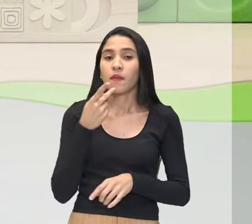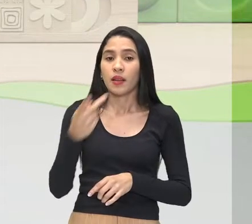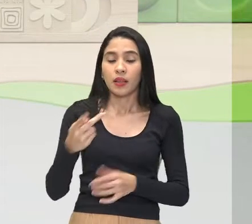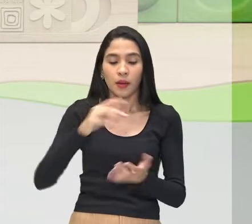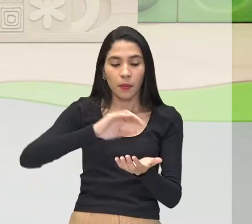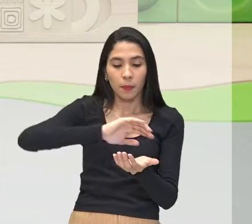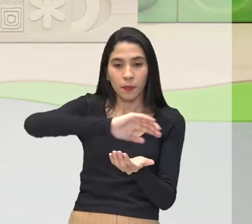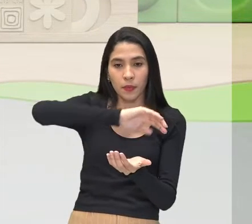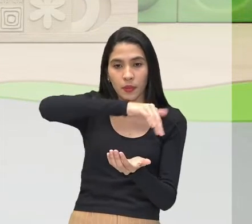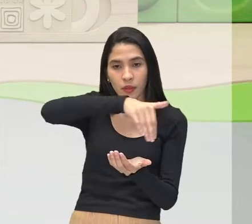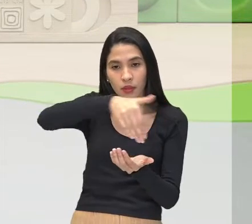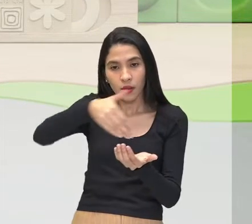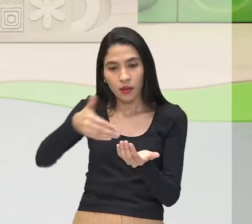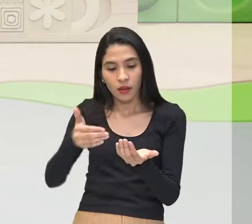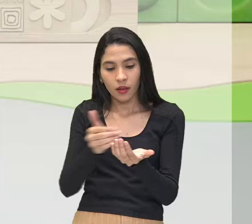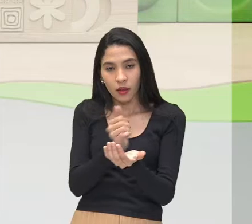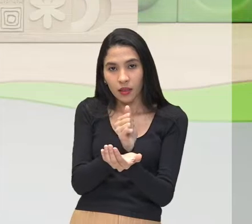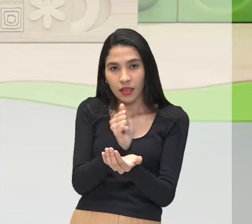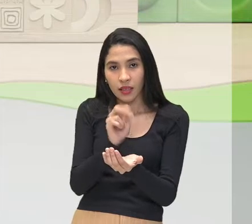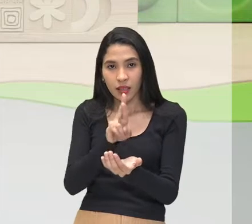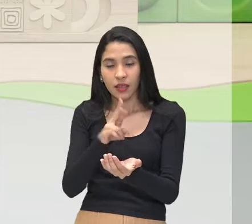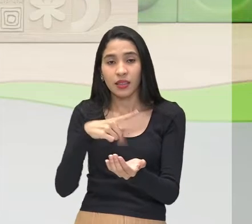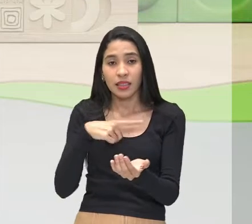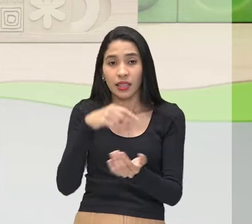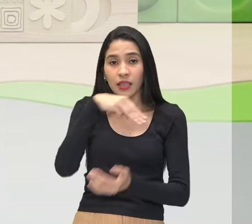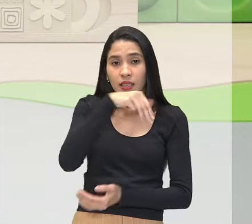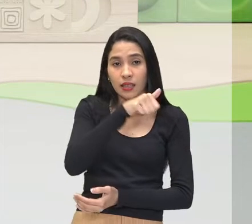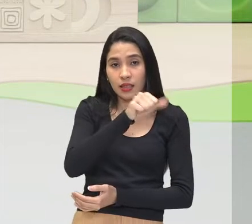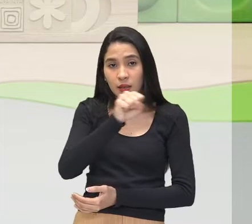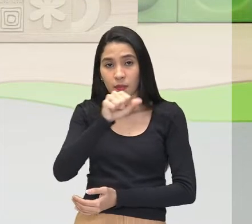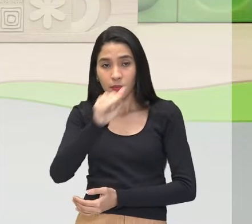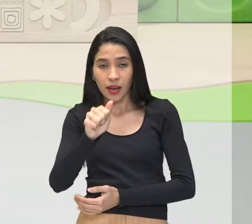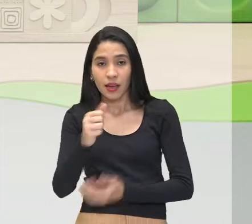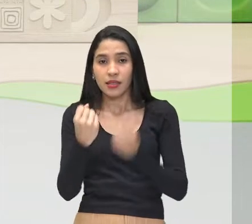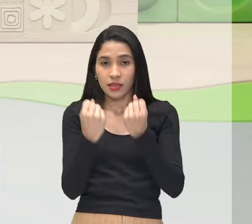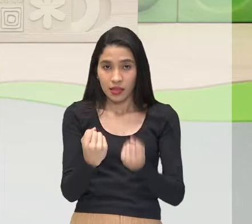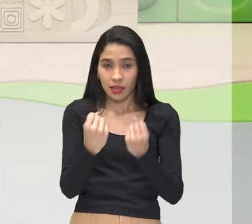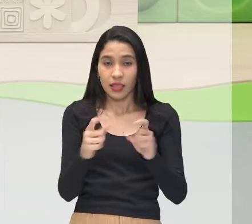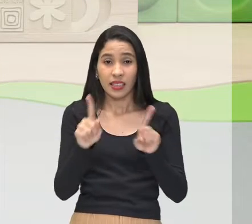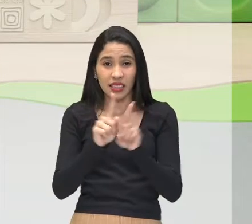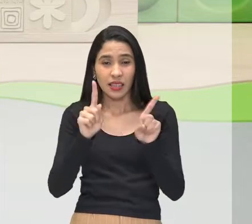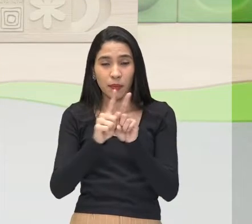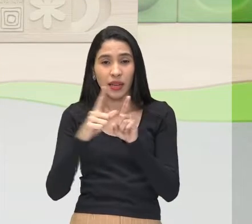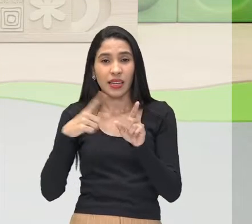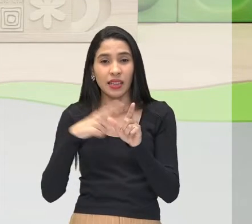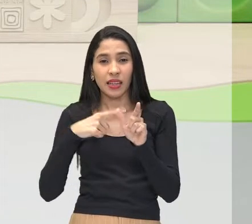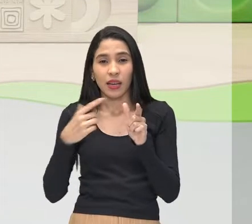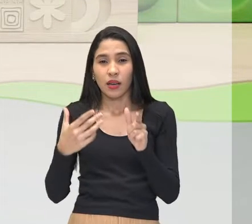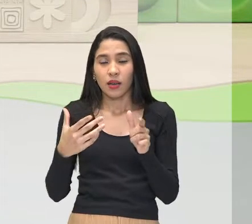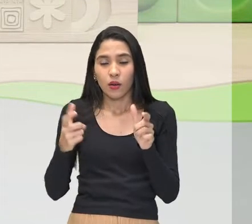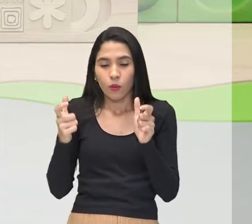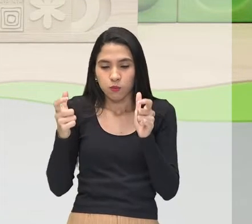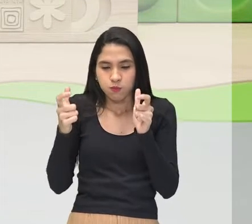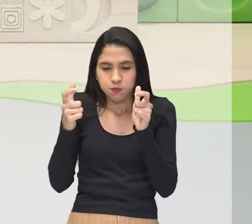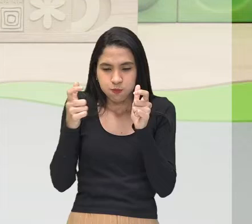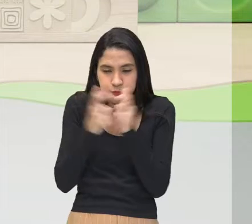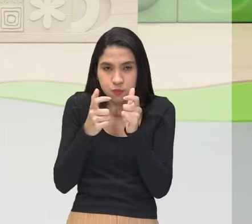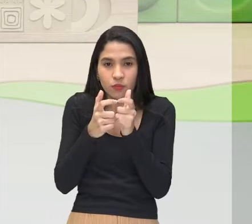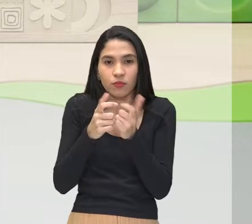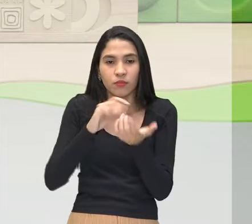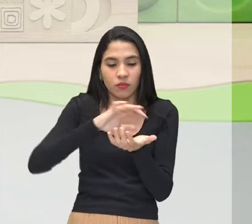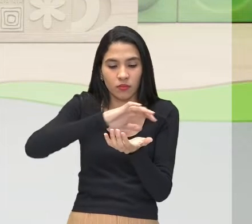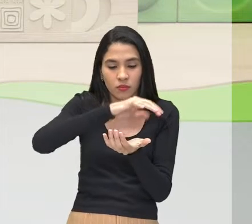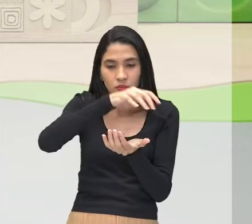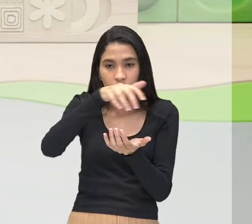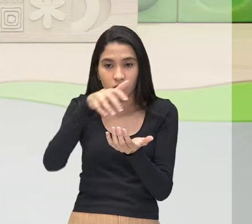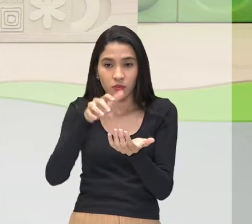ar, ela tem massa e ela exerce pressão sobre a superfície. Então, ela